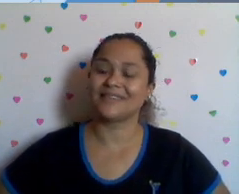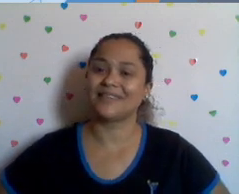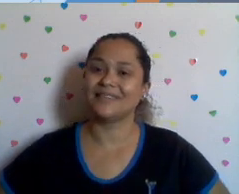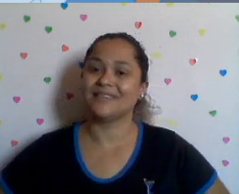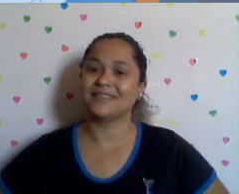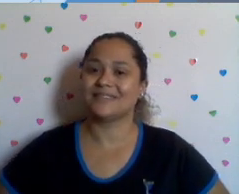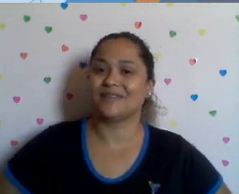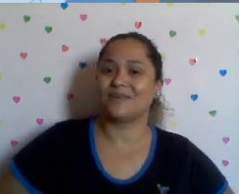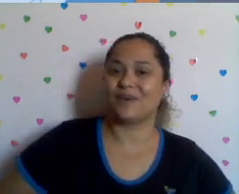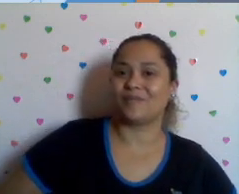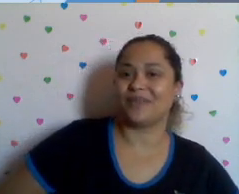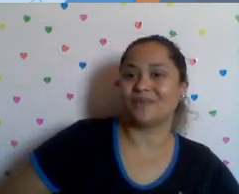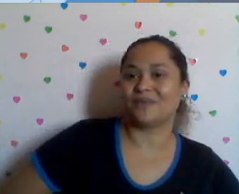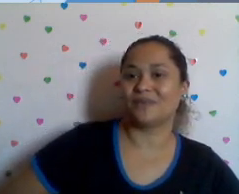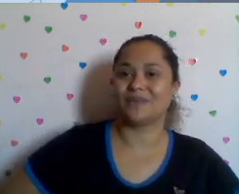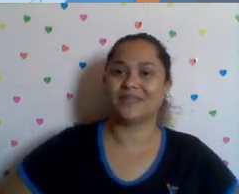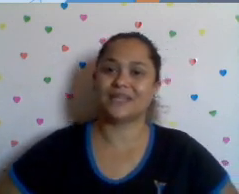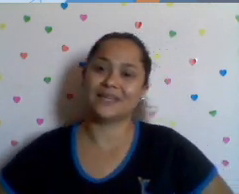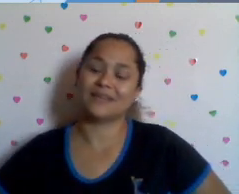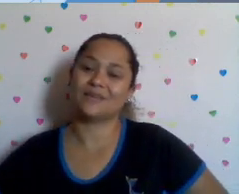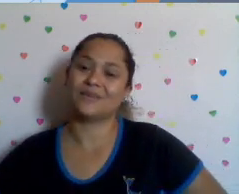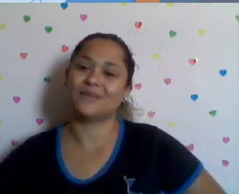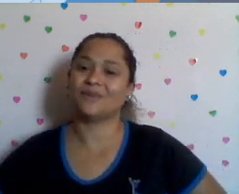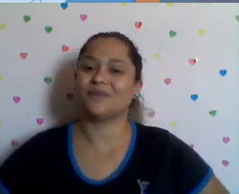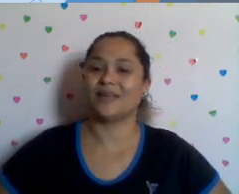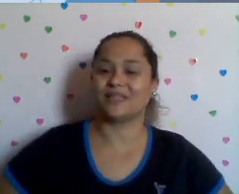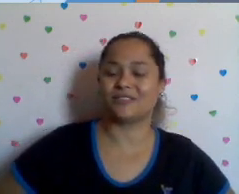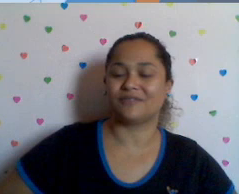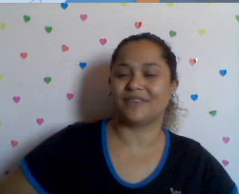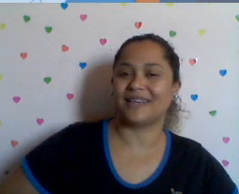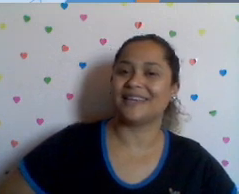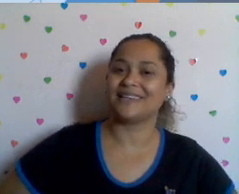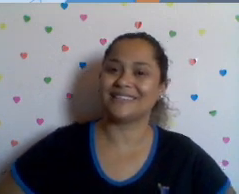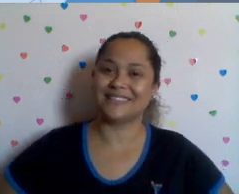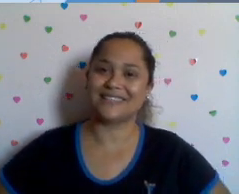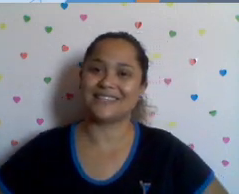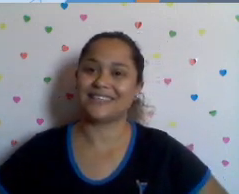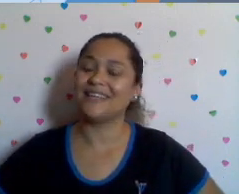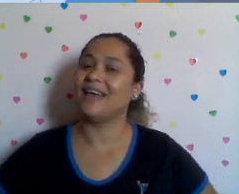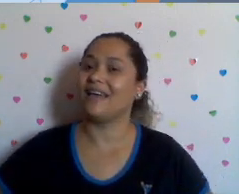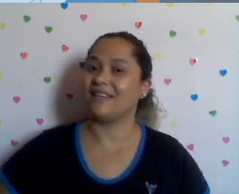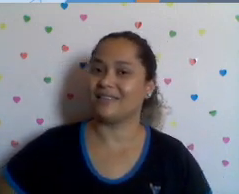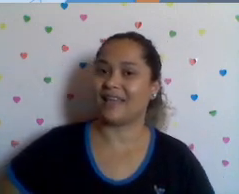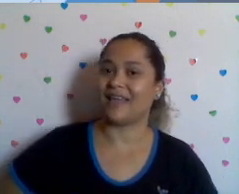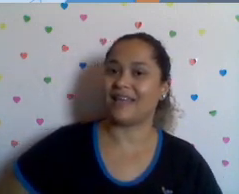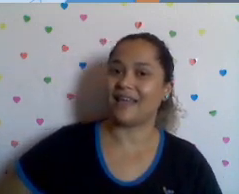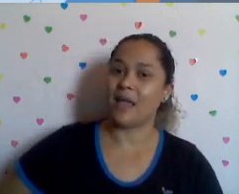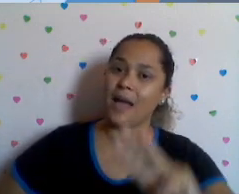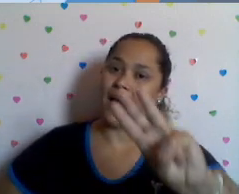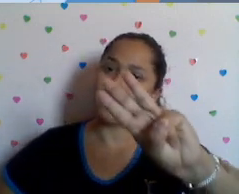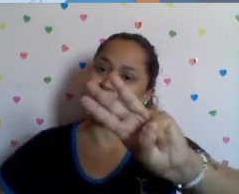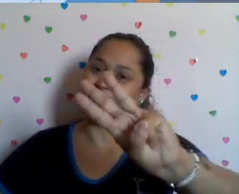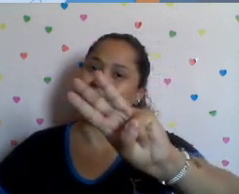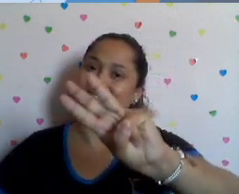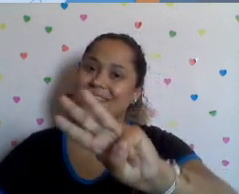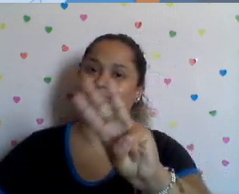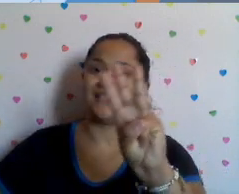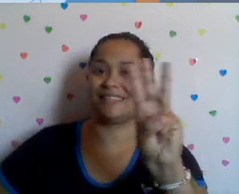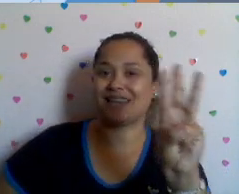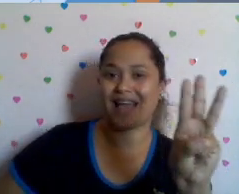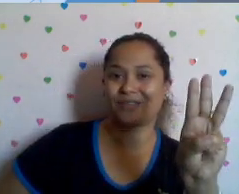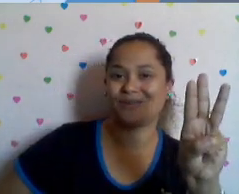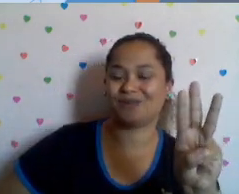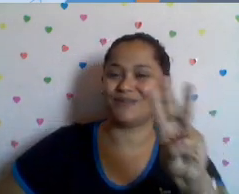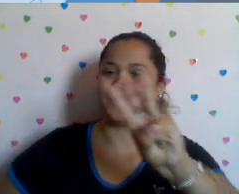ver. Seu amigo, o triângulo é diferente, tem apenas